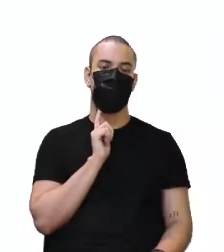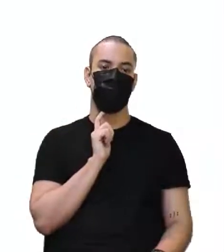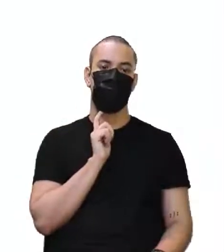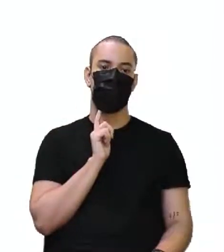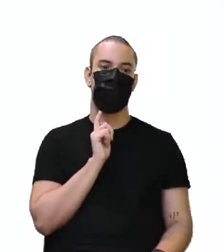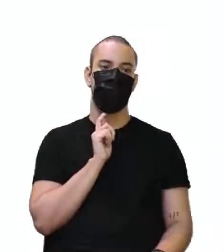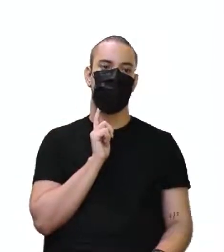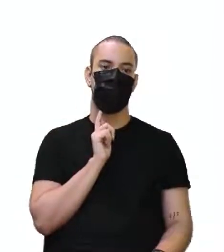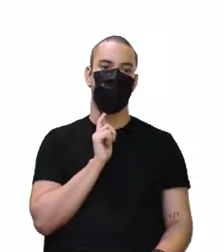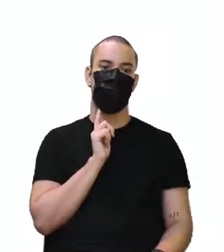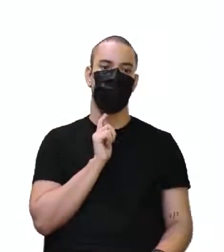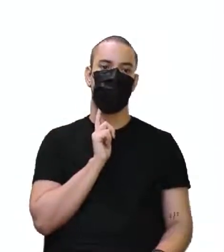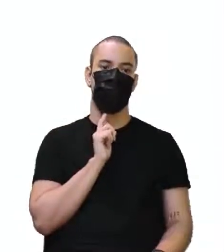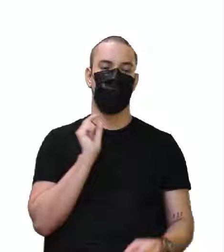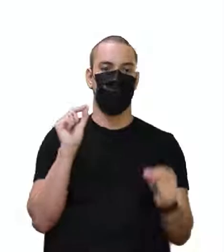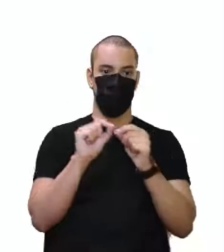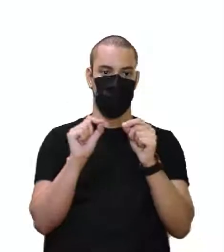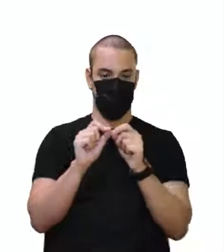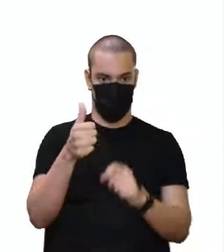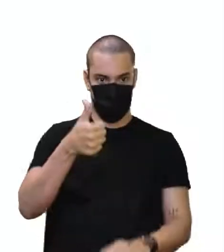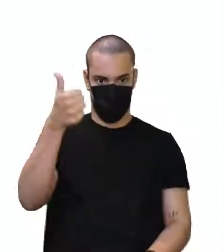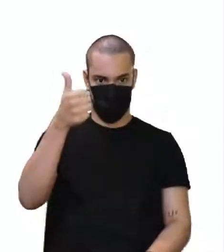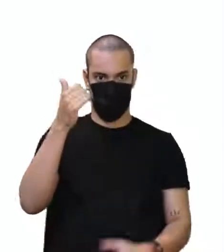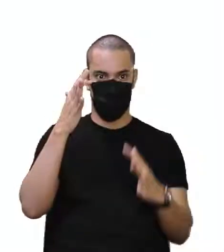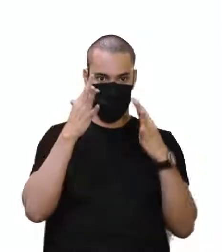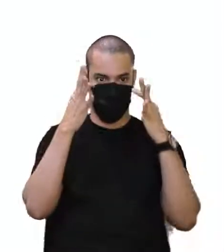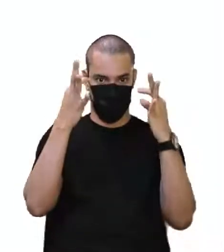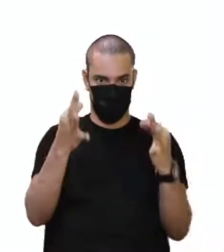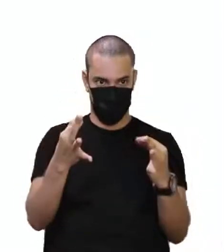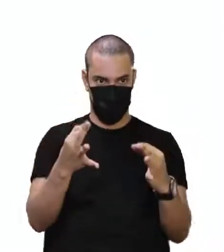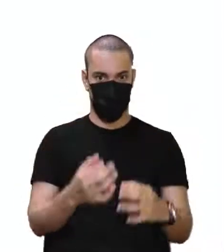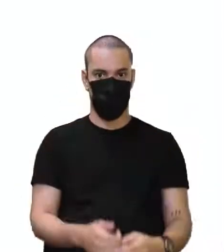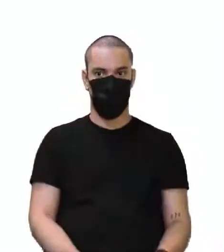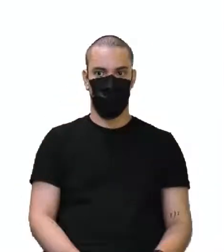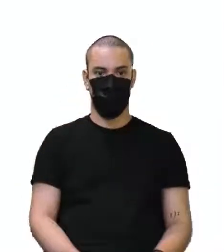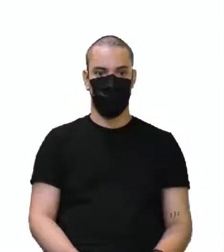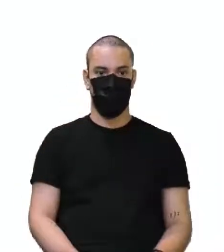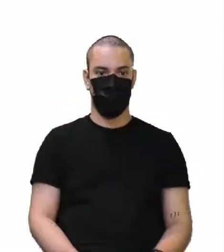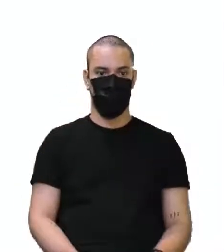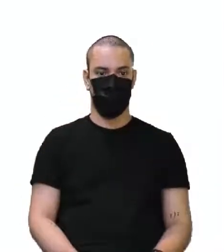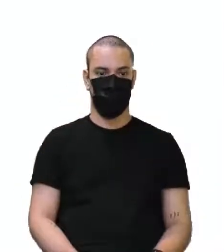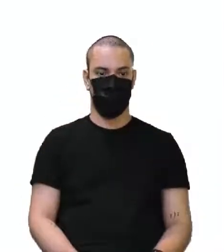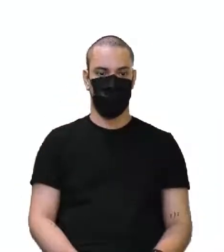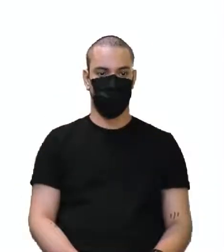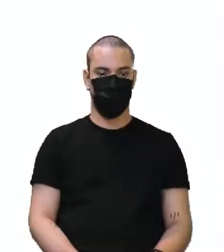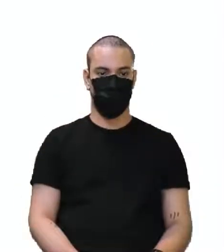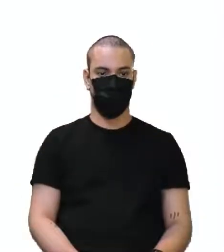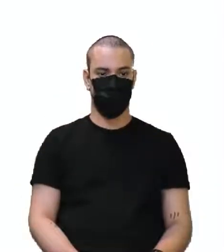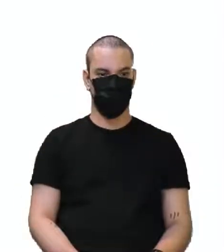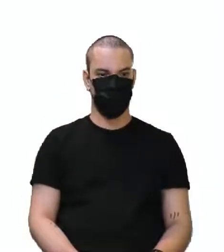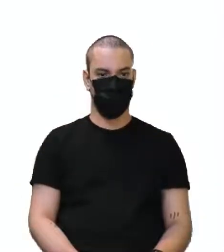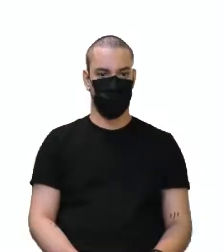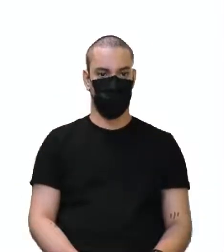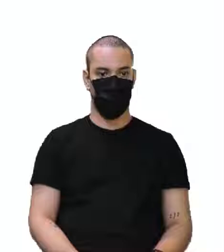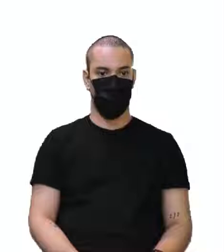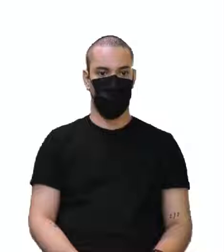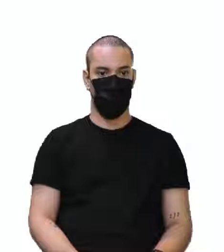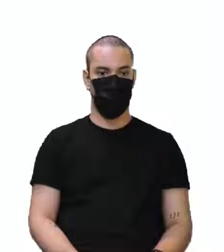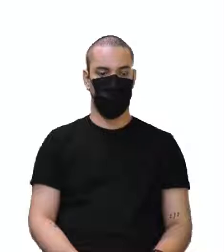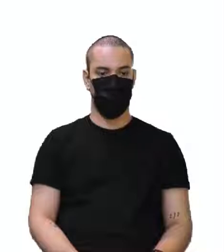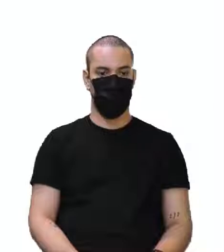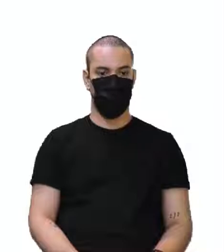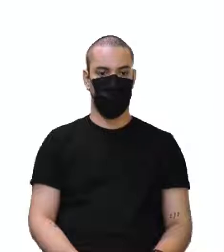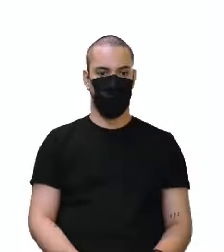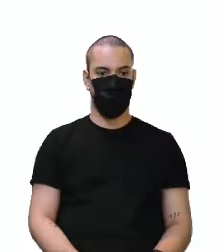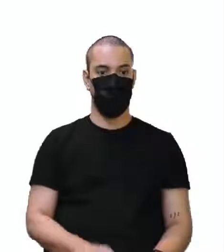primeiro aí, acentua aí para eles poderem prestar atenção. Então você vai lá unir o Vzão com o Vzinho.